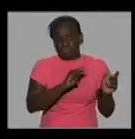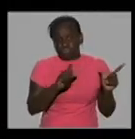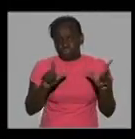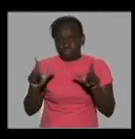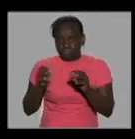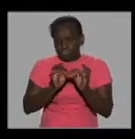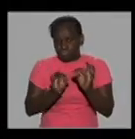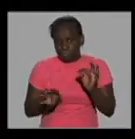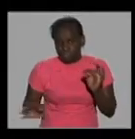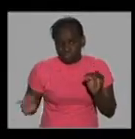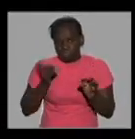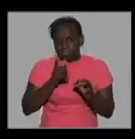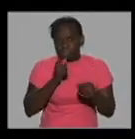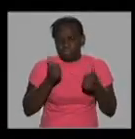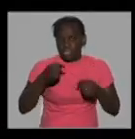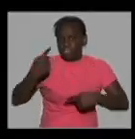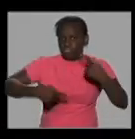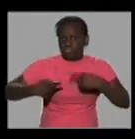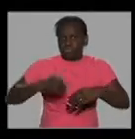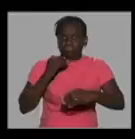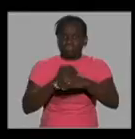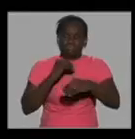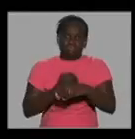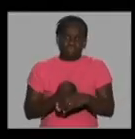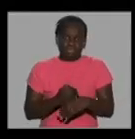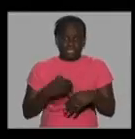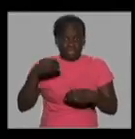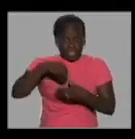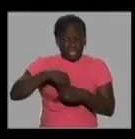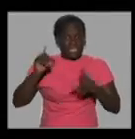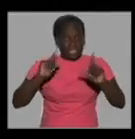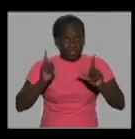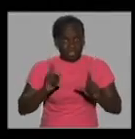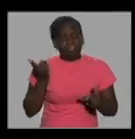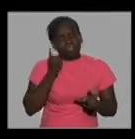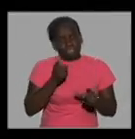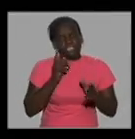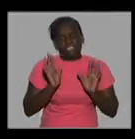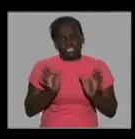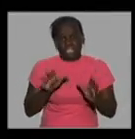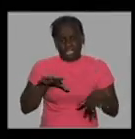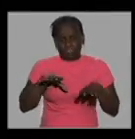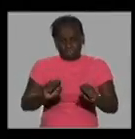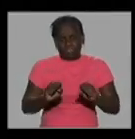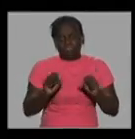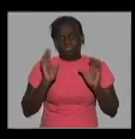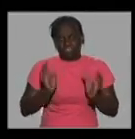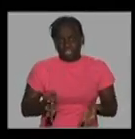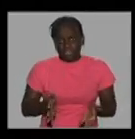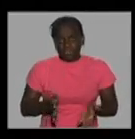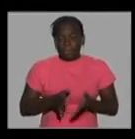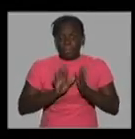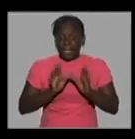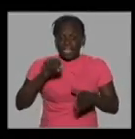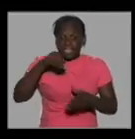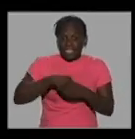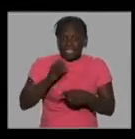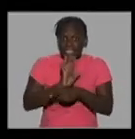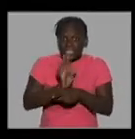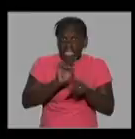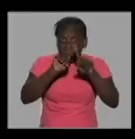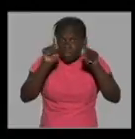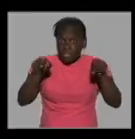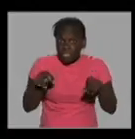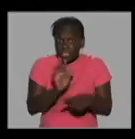esse material de ponta para disputar esse mercado. Então, dentro da série de TV, eu acho que a gente já consegue ocupar o espaço. E dentro do longa,